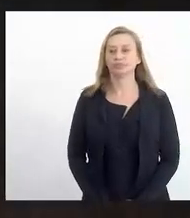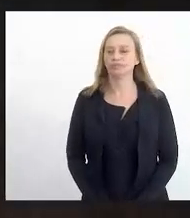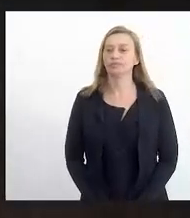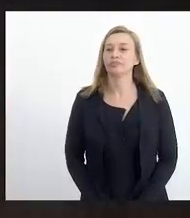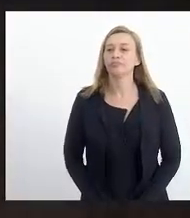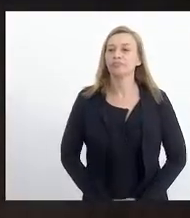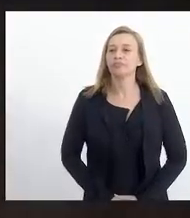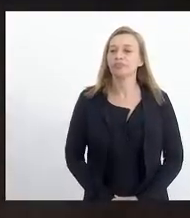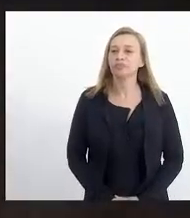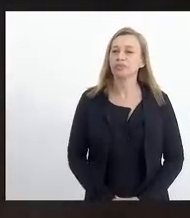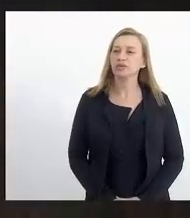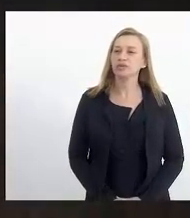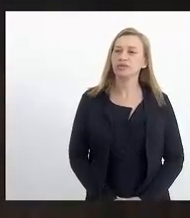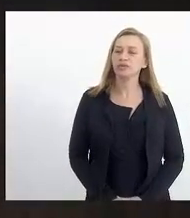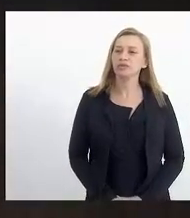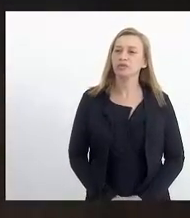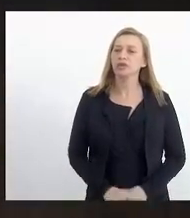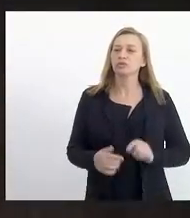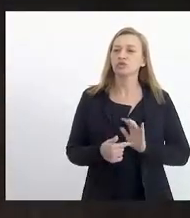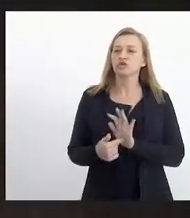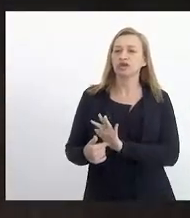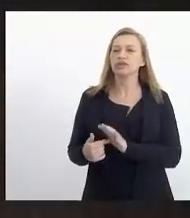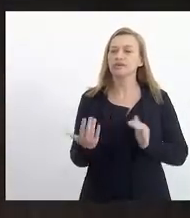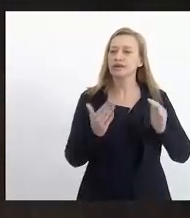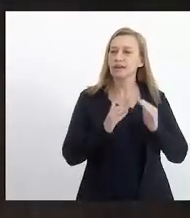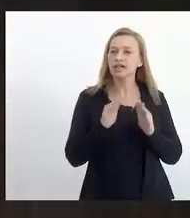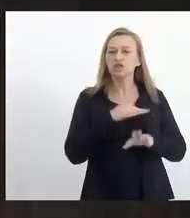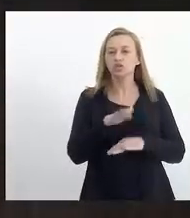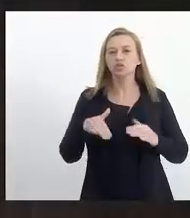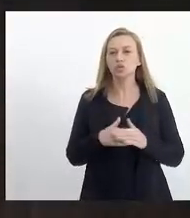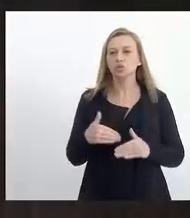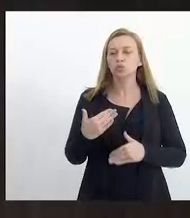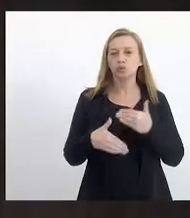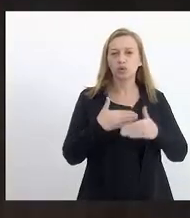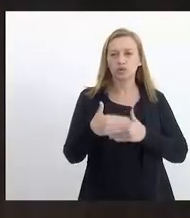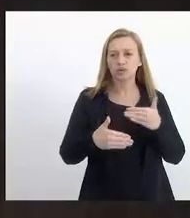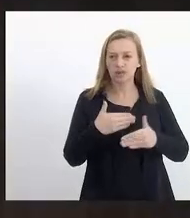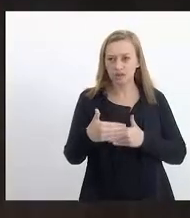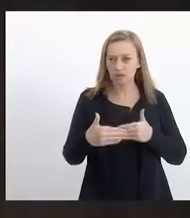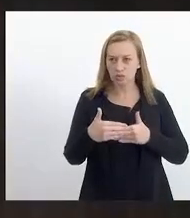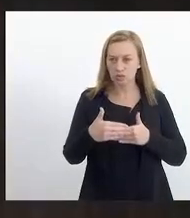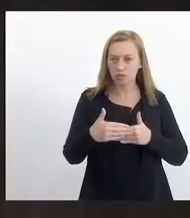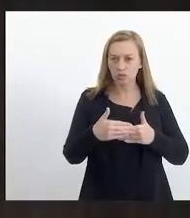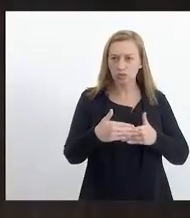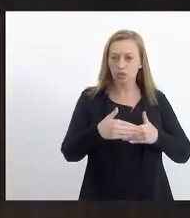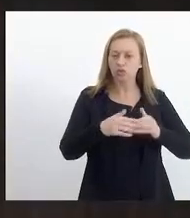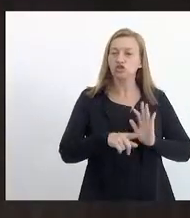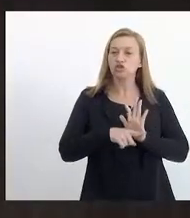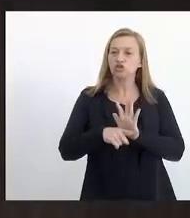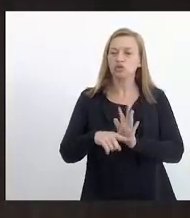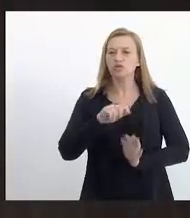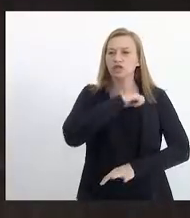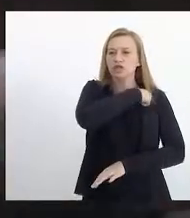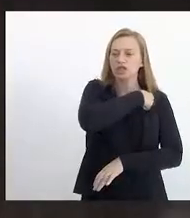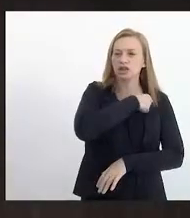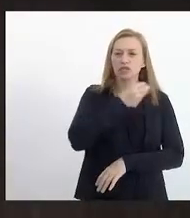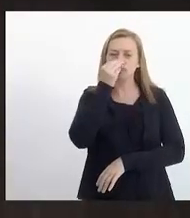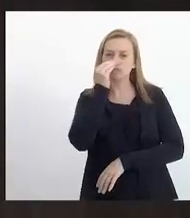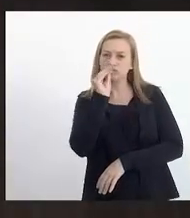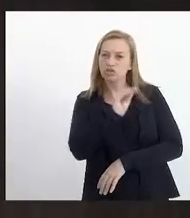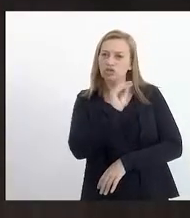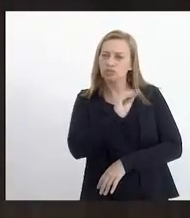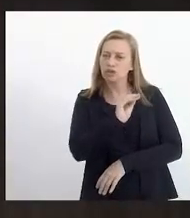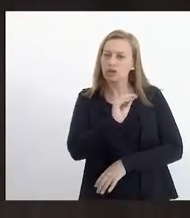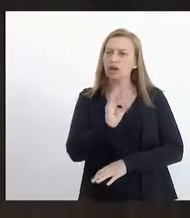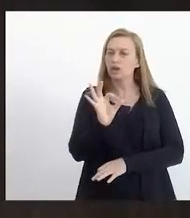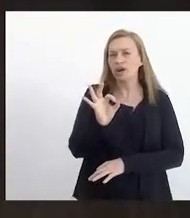regular e de trazer essa casa, todo um processo do regime de recuperação fiscal, que ignora